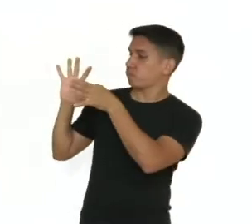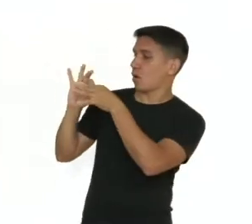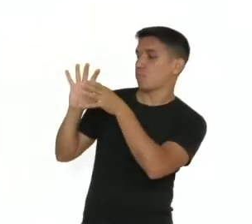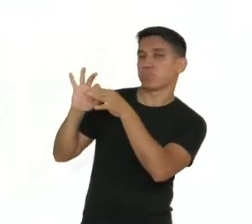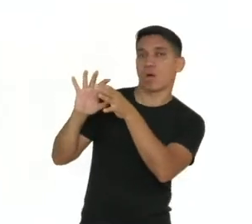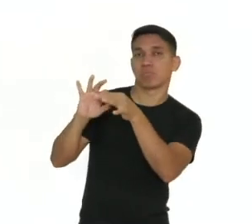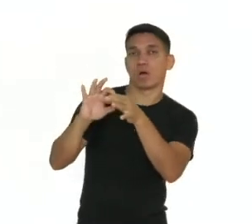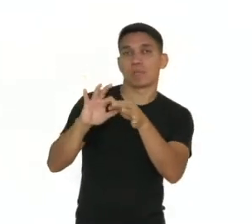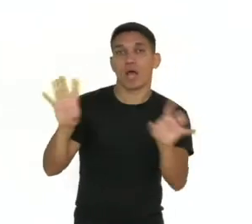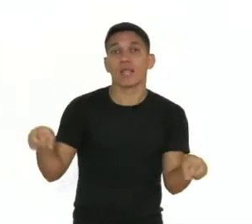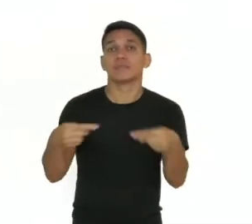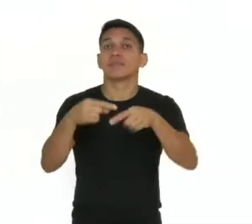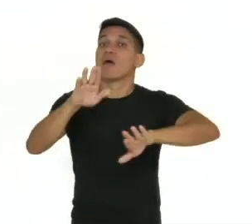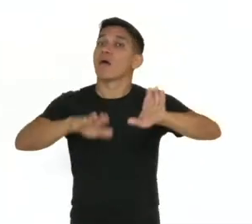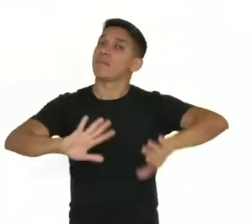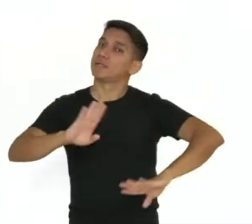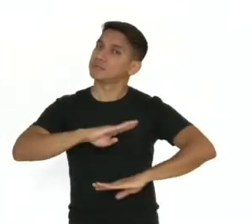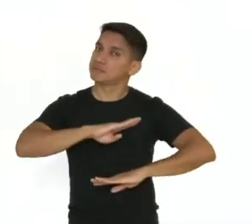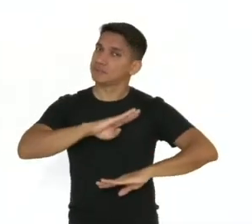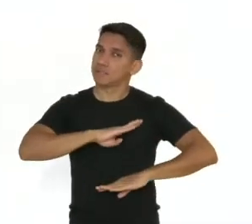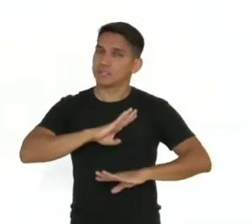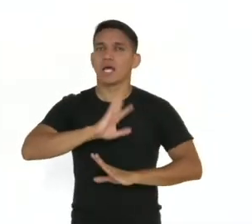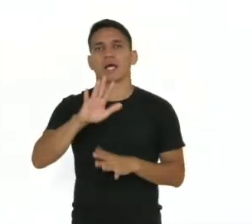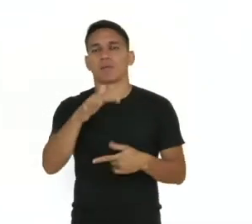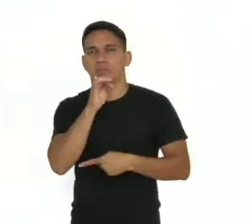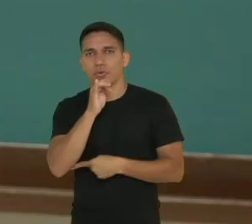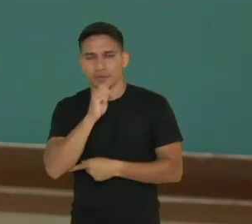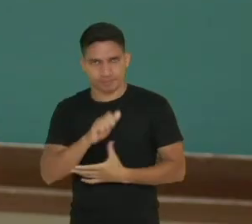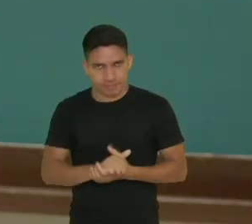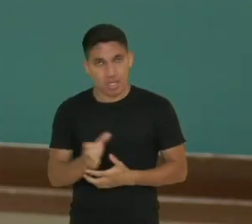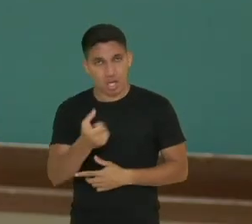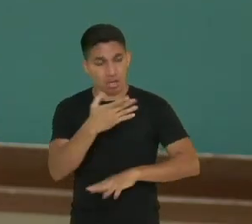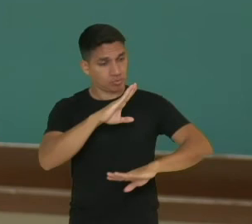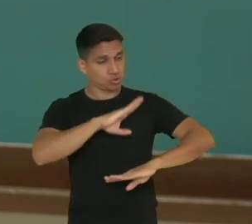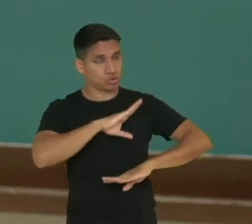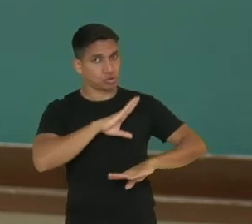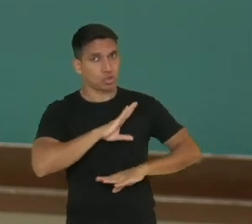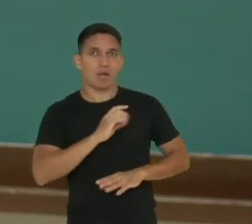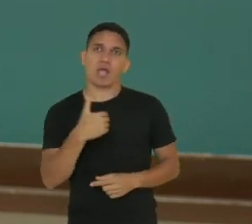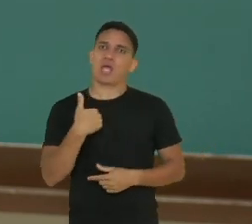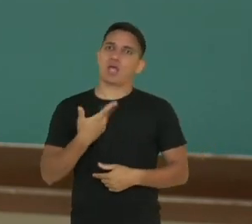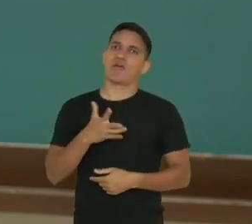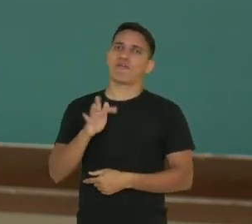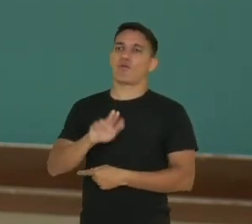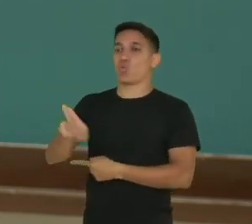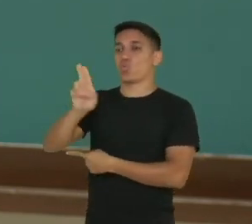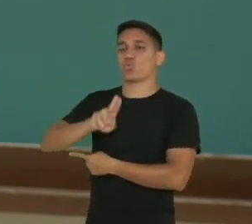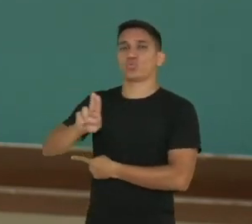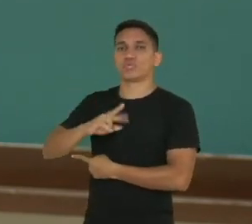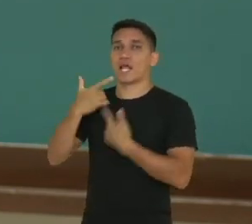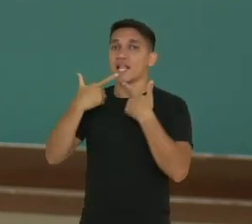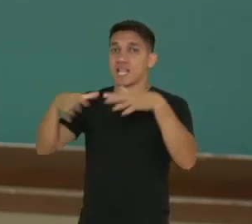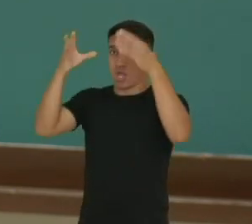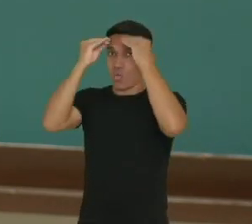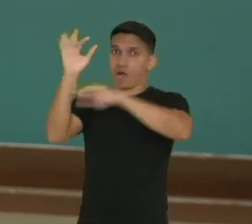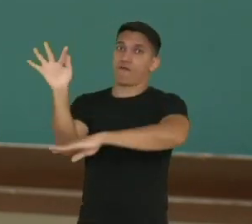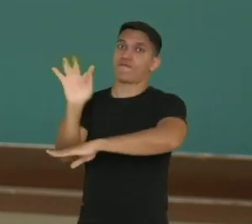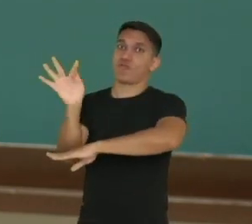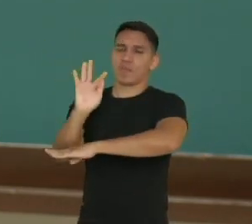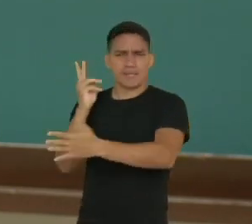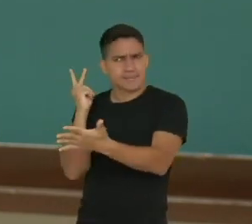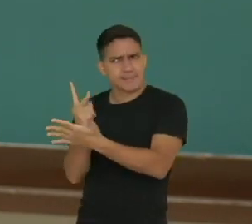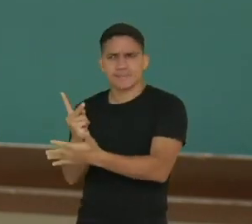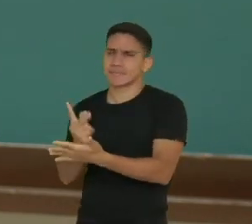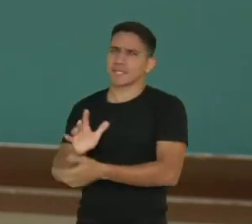de acordo com a situação, né? Então, em uma determinada situação, eu vou utilizar linguagem formal